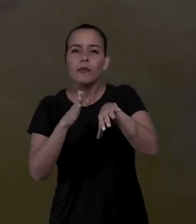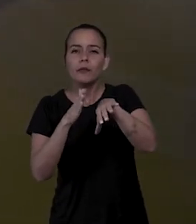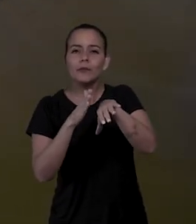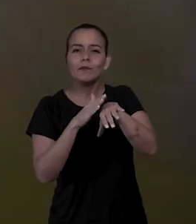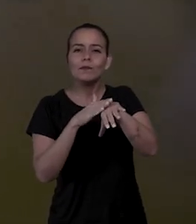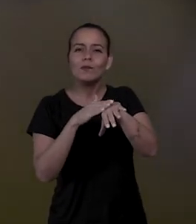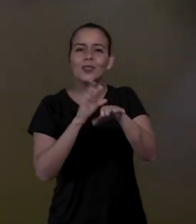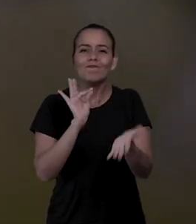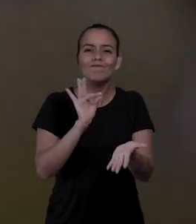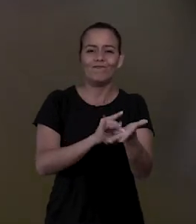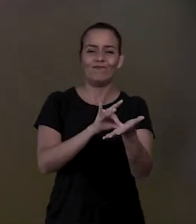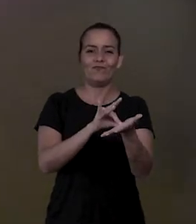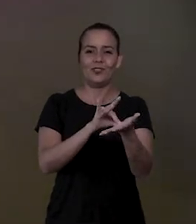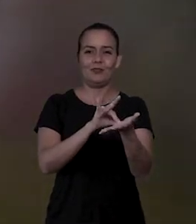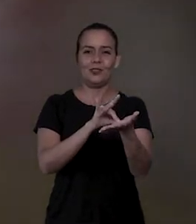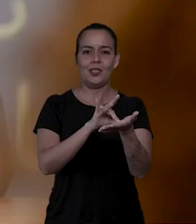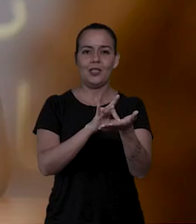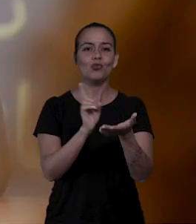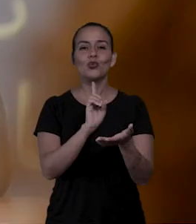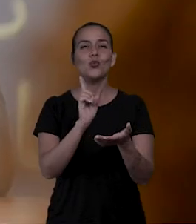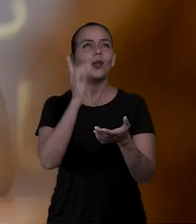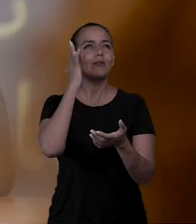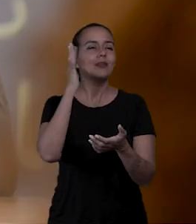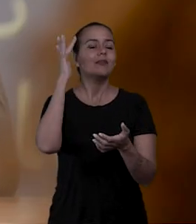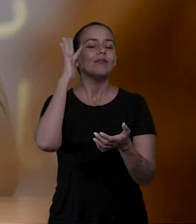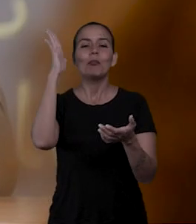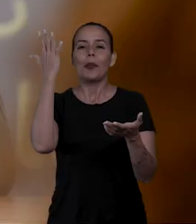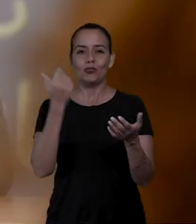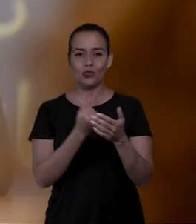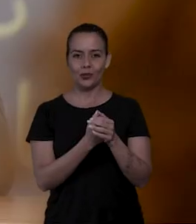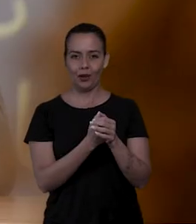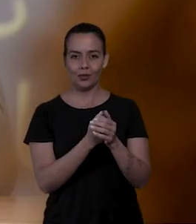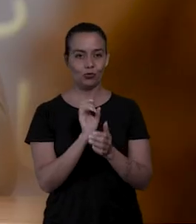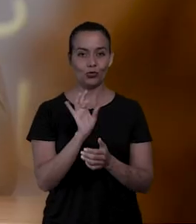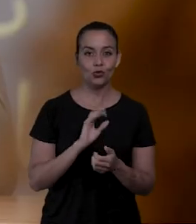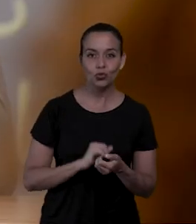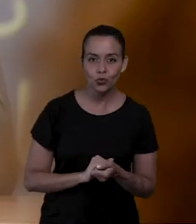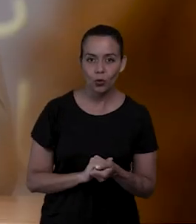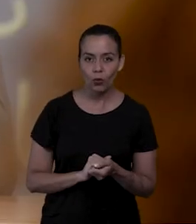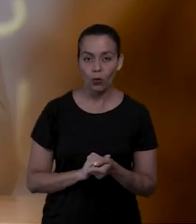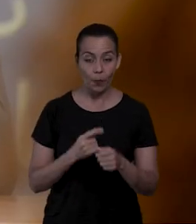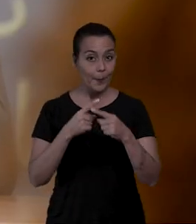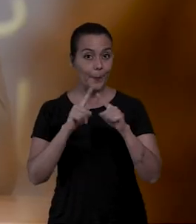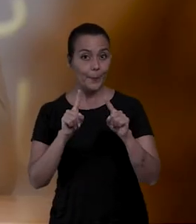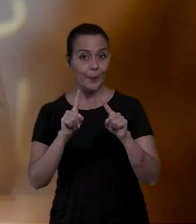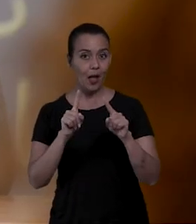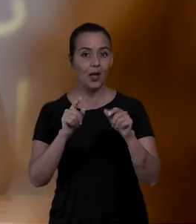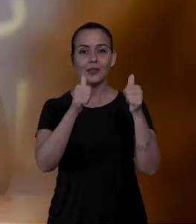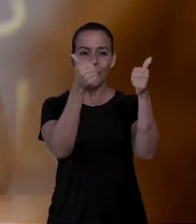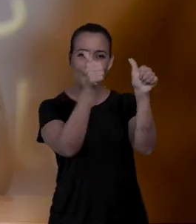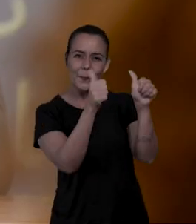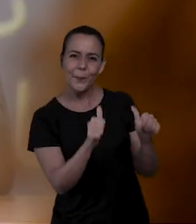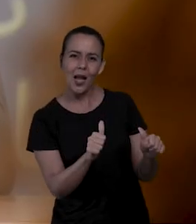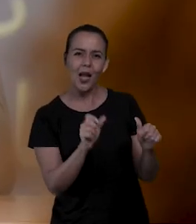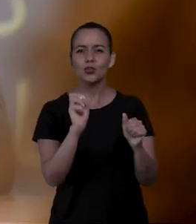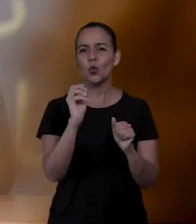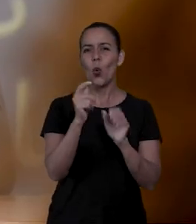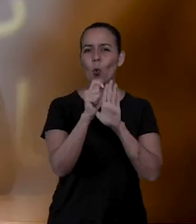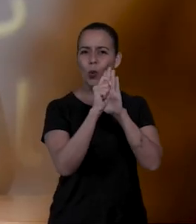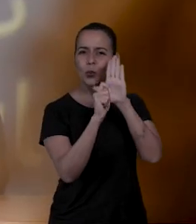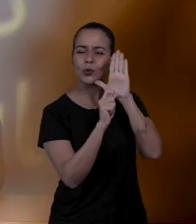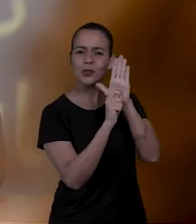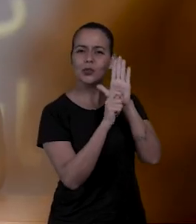são ferramentas virtuais, no sentido amplo do termo, agora gerenciada por avatares ou por